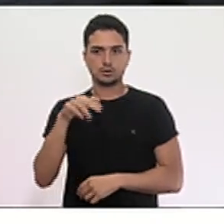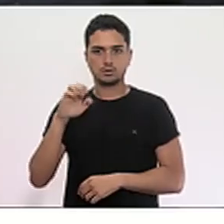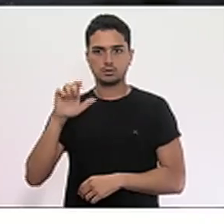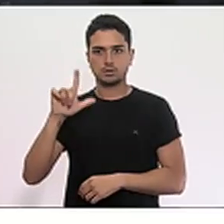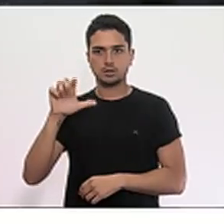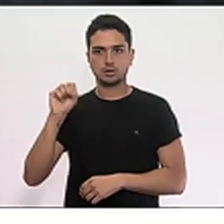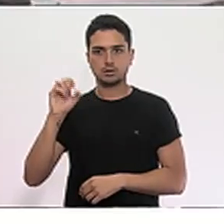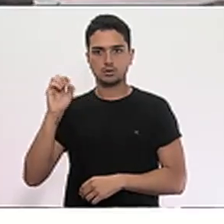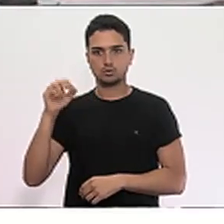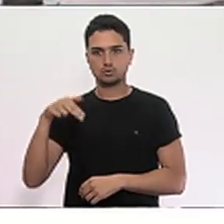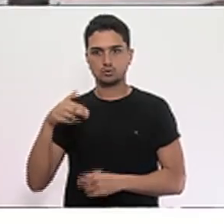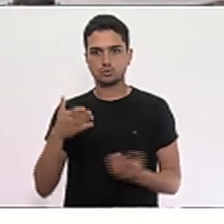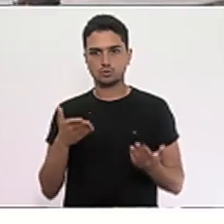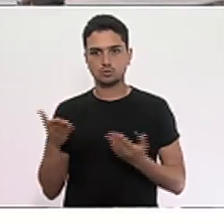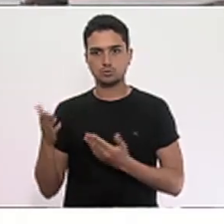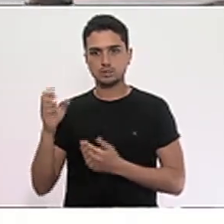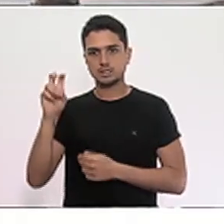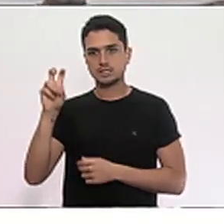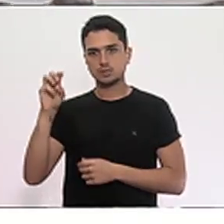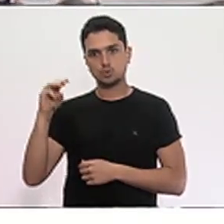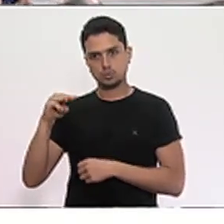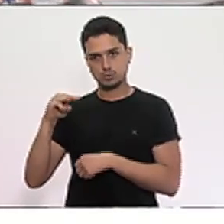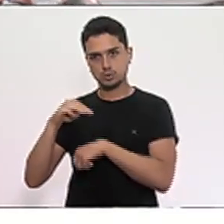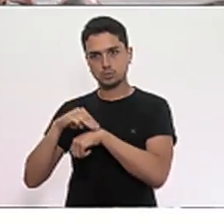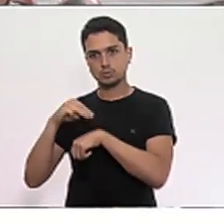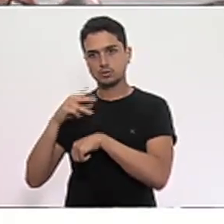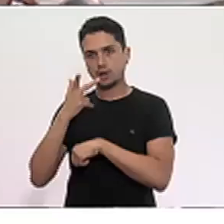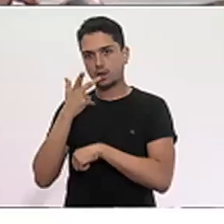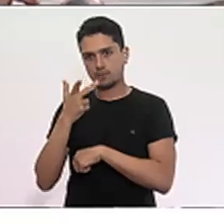Reis. O senhor tem 5 minutos.